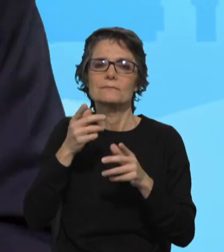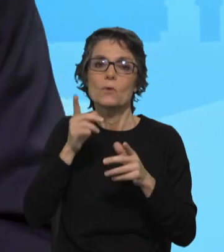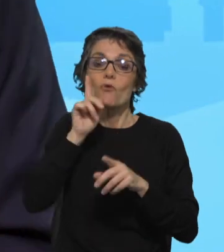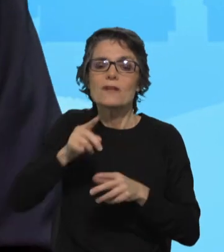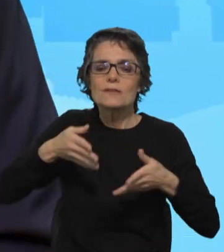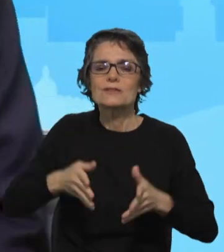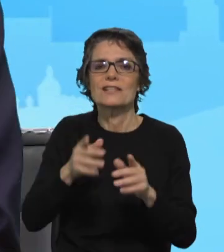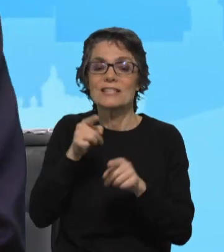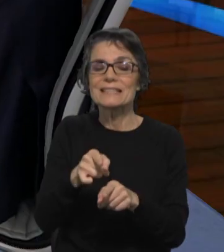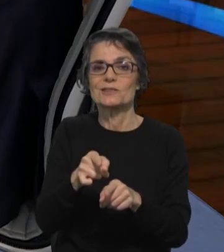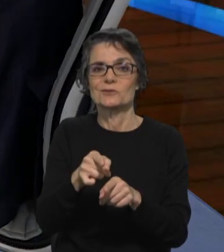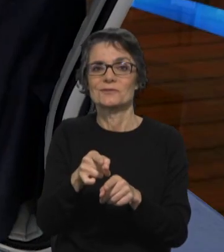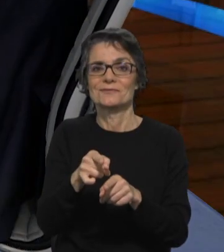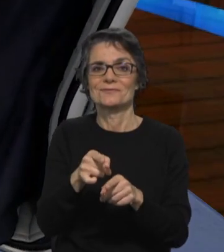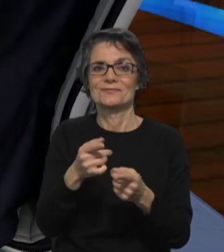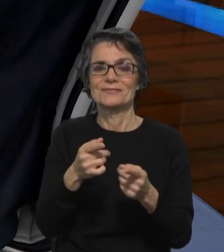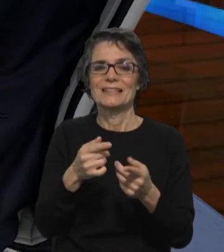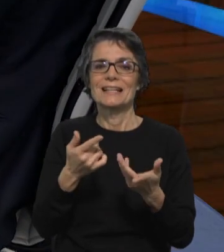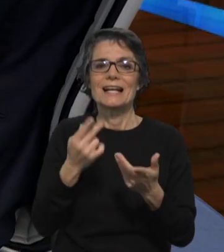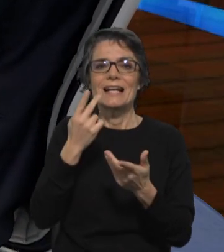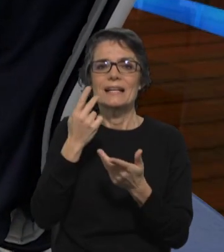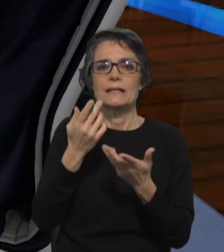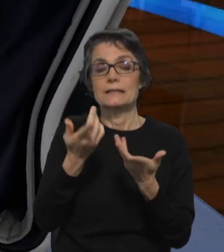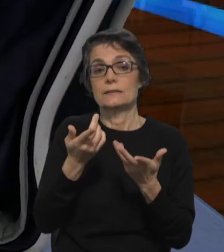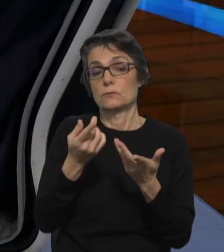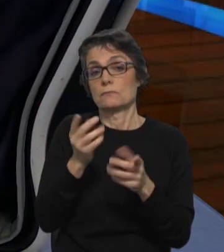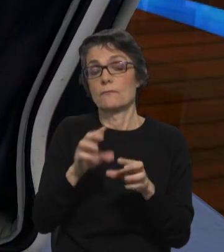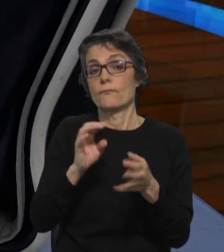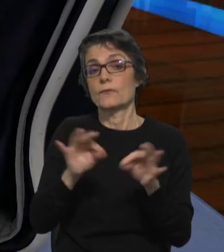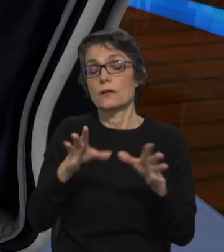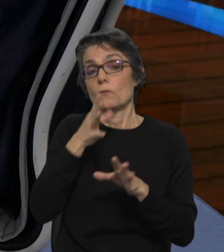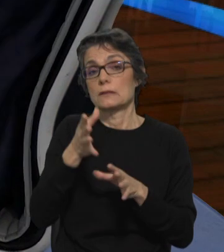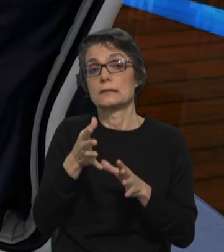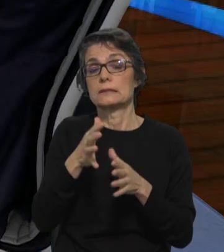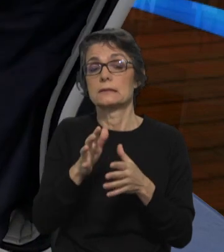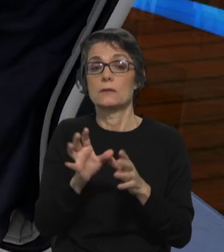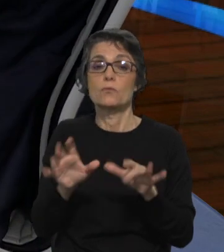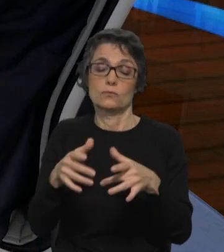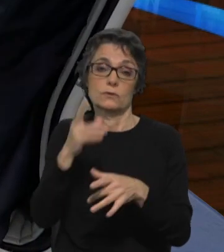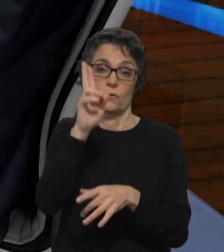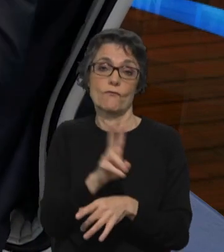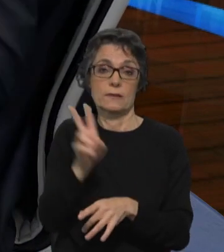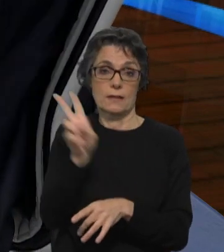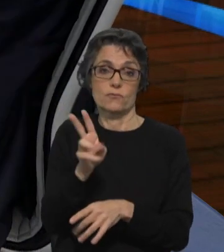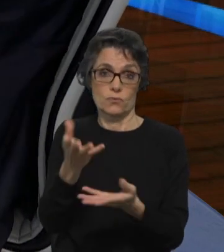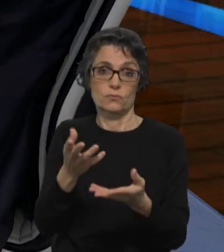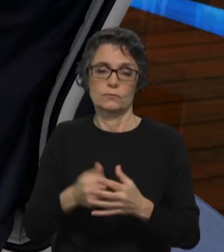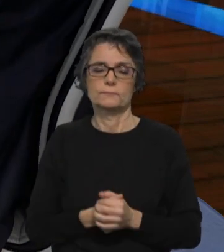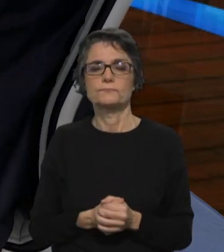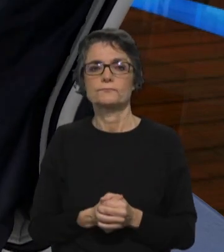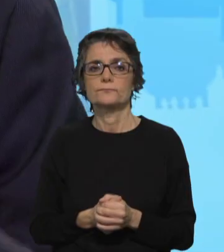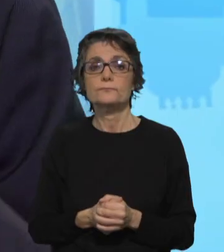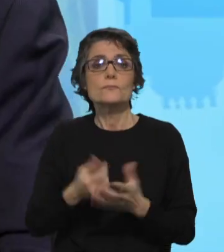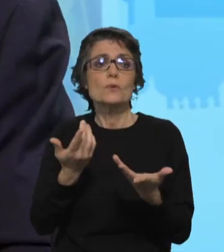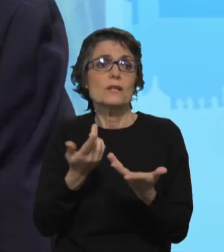como ponto de chegada, como na inspiração do Concílio Vaticano II. E, portanto, levar esta celebração da Páscoa para todas as esferas da